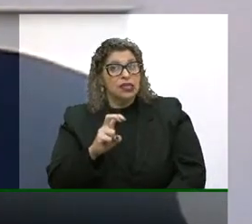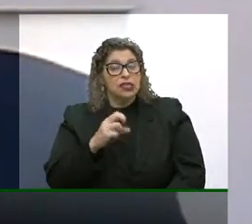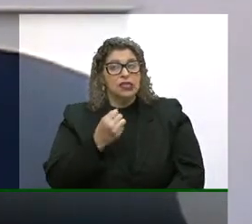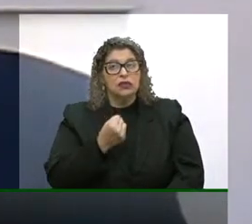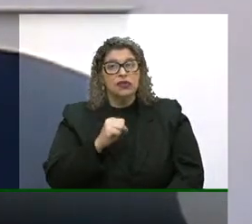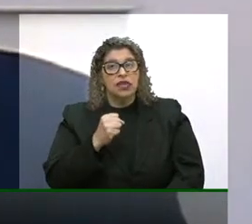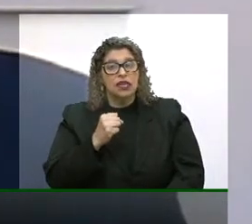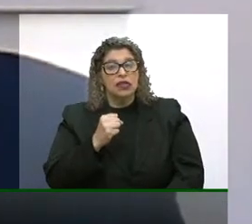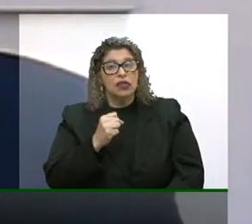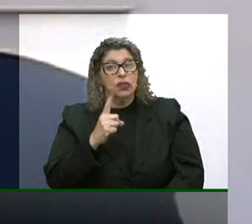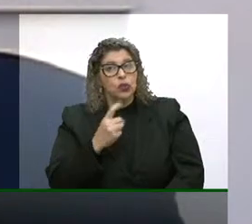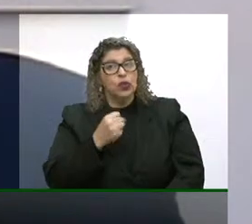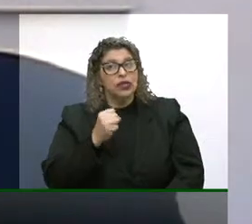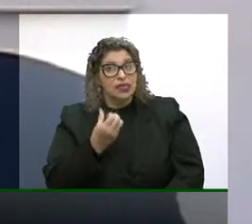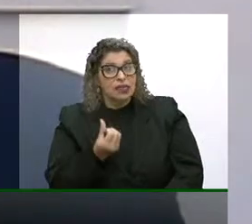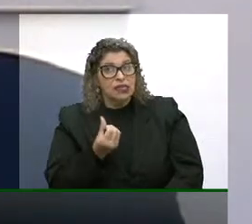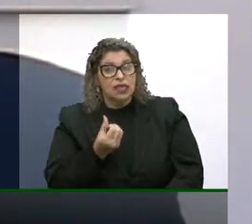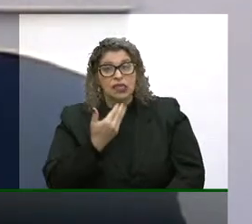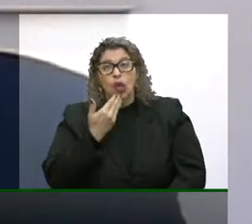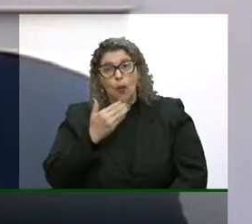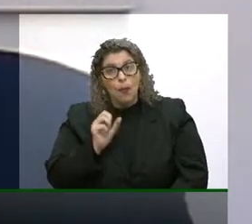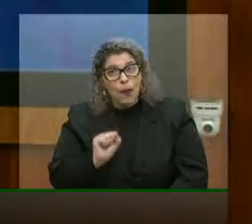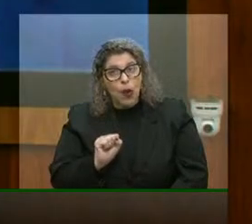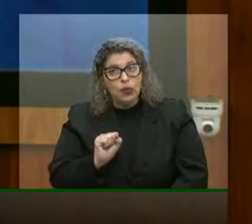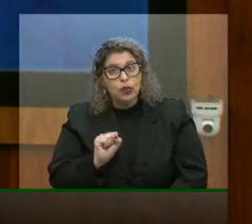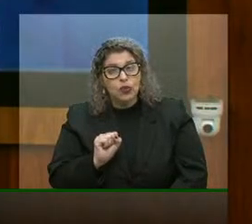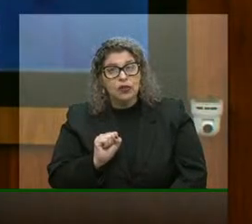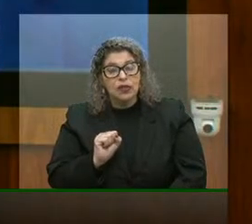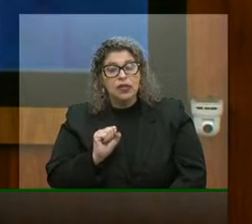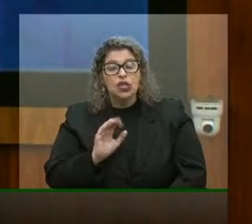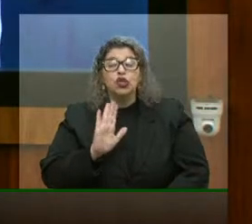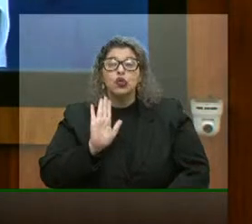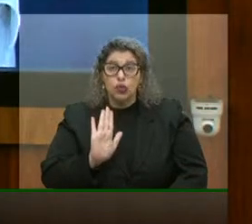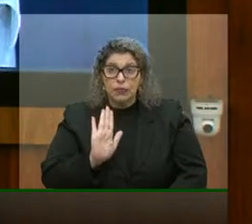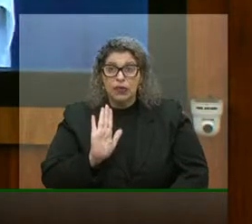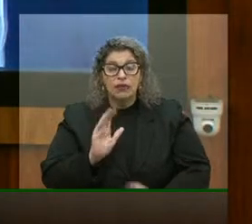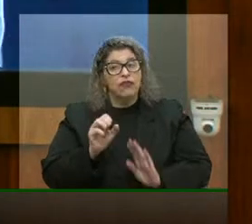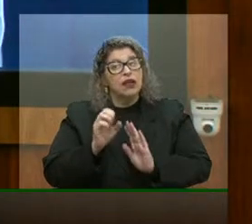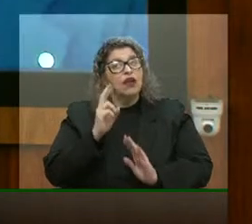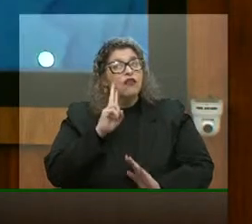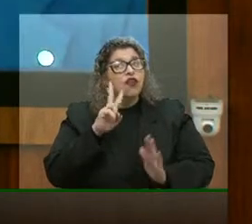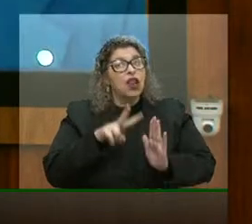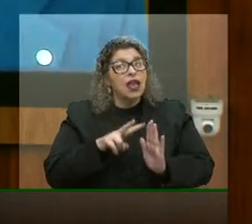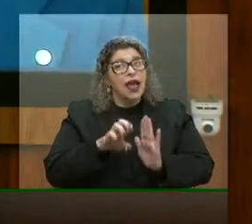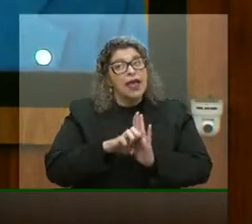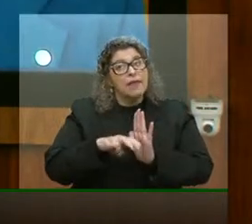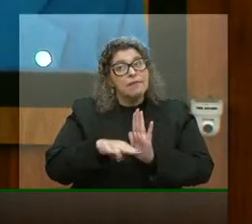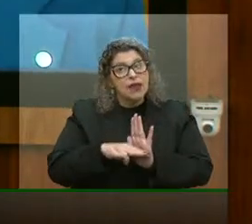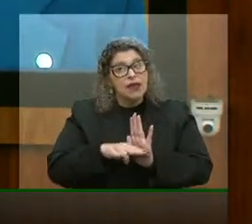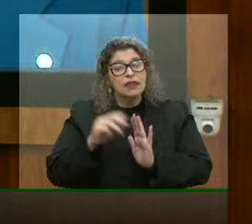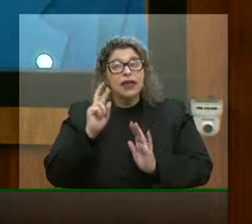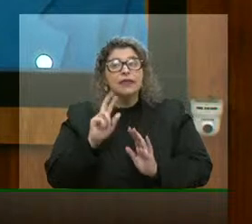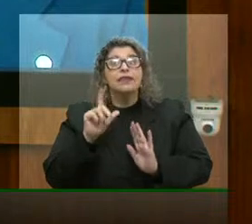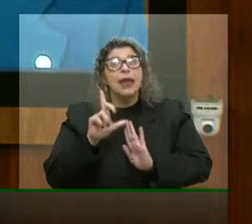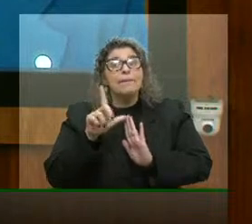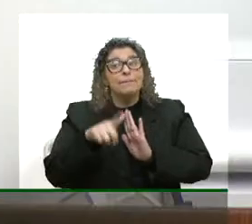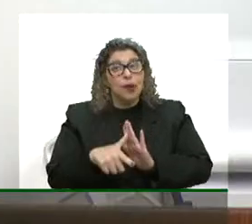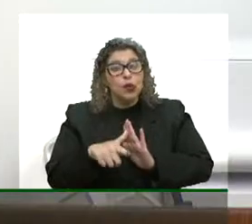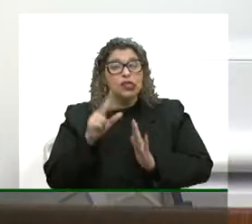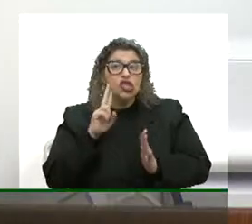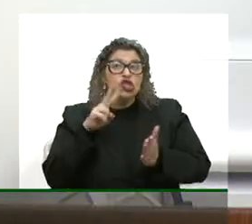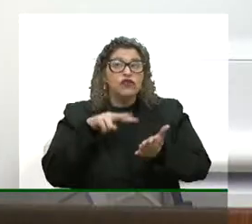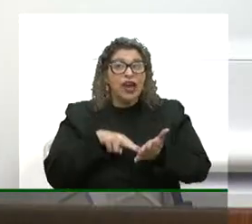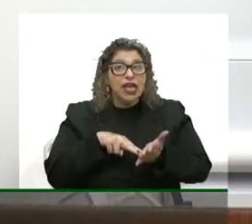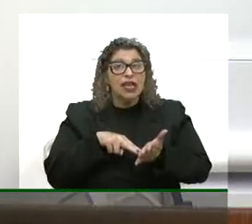deveria fazer isso agora. Deputado Frederico, eu vou só ler a ementa do projeto e já na sequência lhe chamo para fazer a leitura. Exatamente esse é